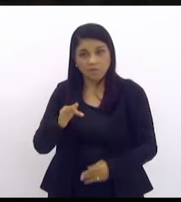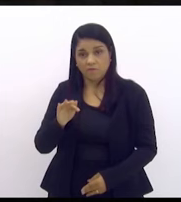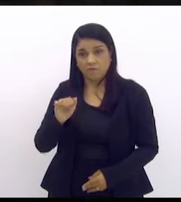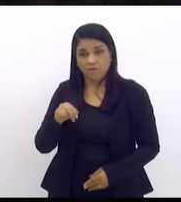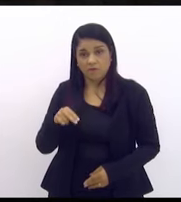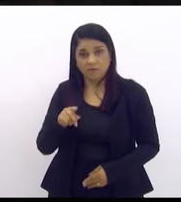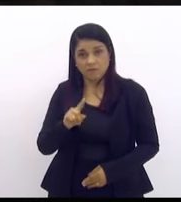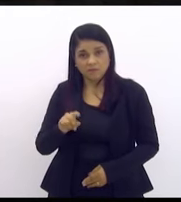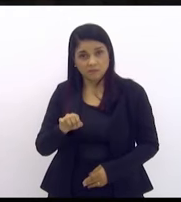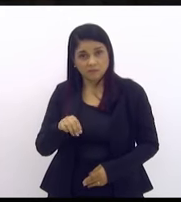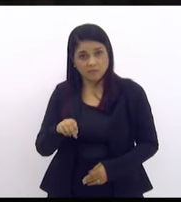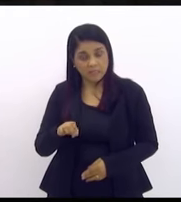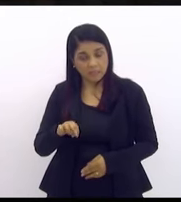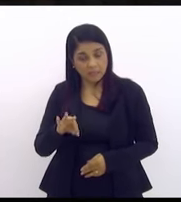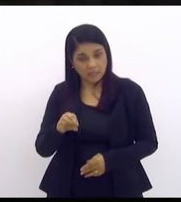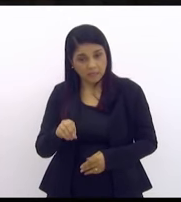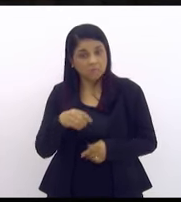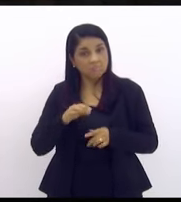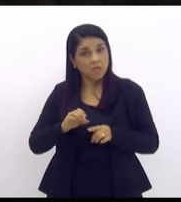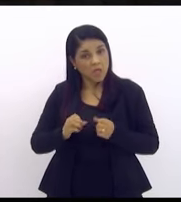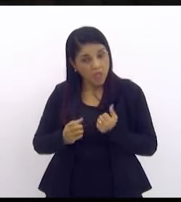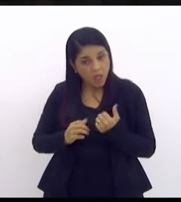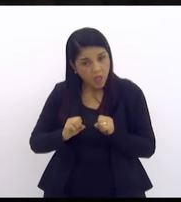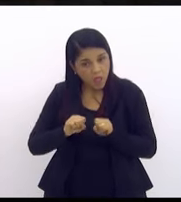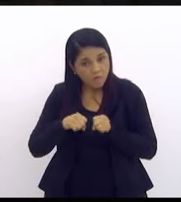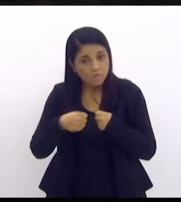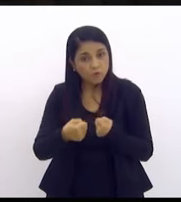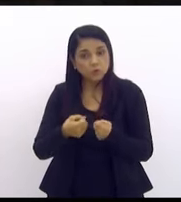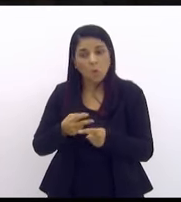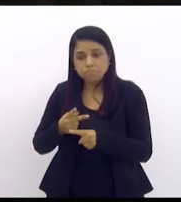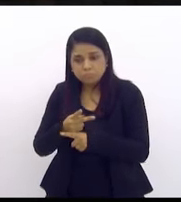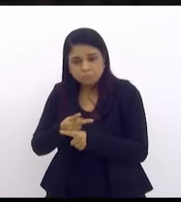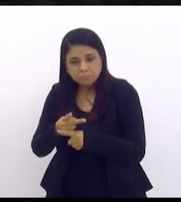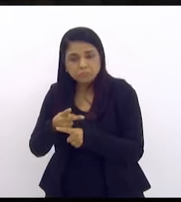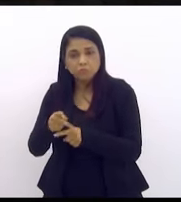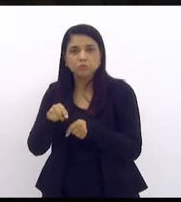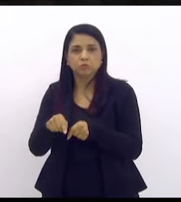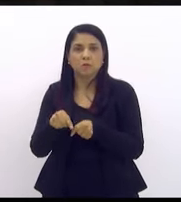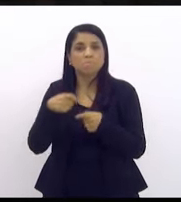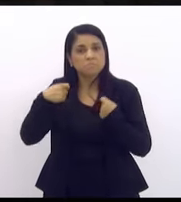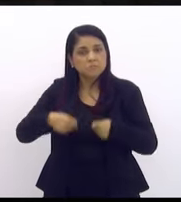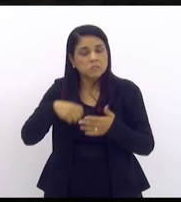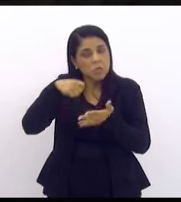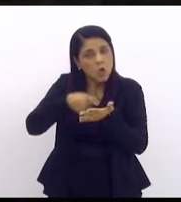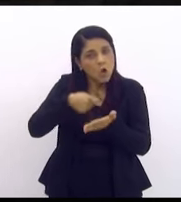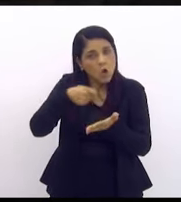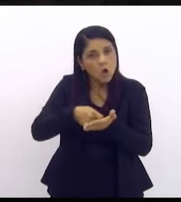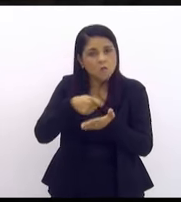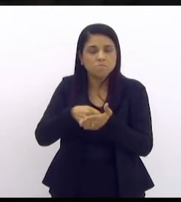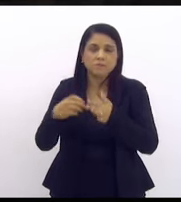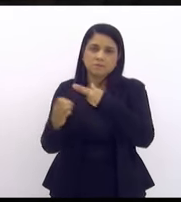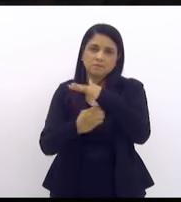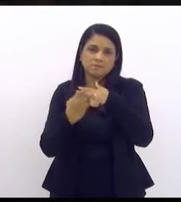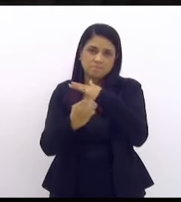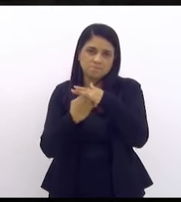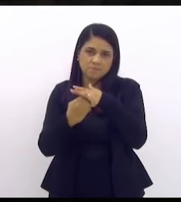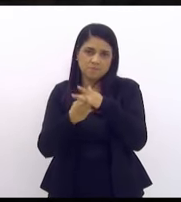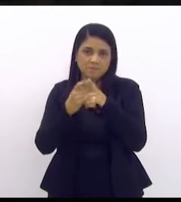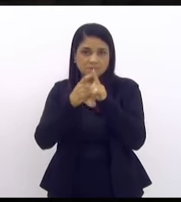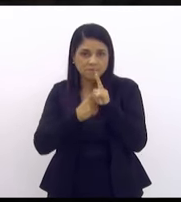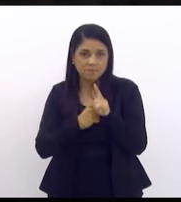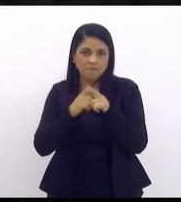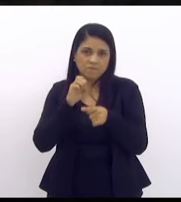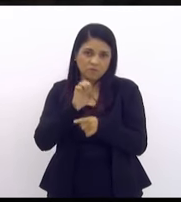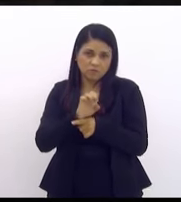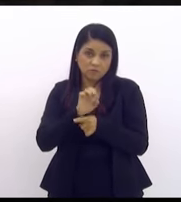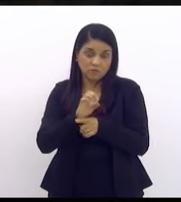que reforçou a sua procuradoria para fazer essa busca. Então, é preciso cobrar os grandes devedores do Estado. Só na